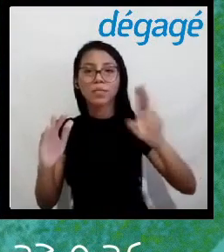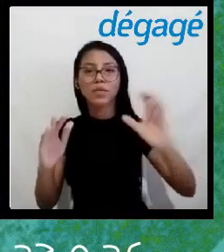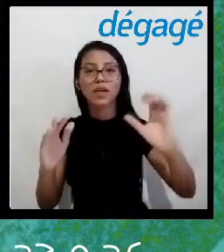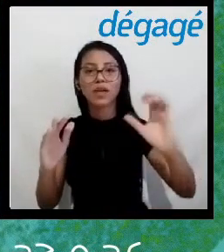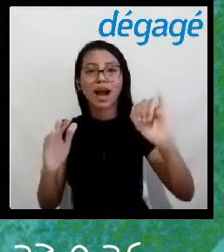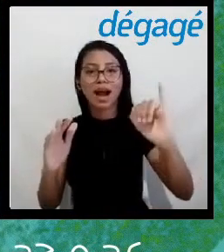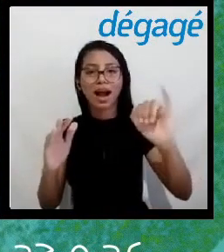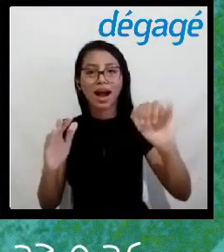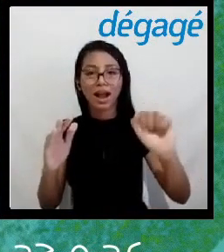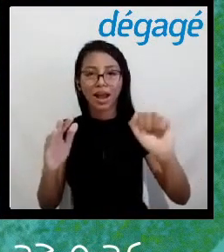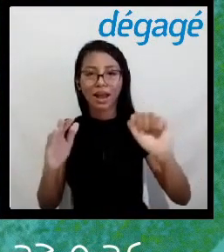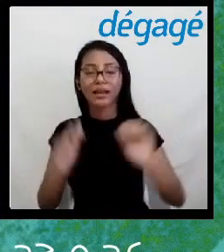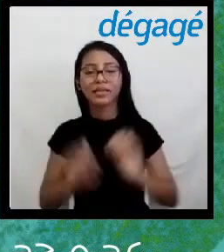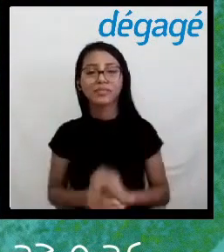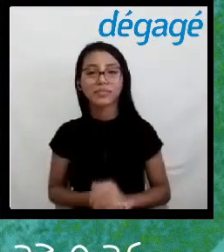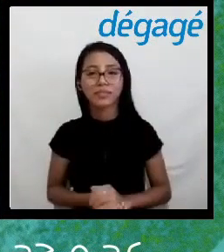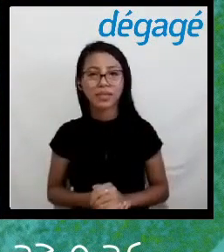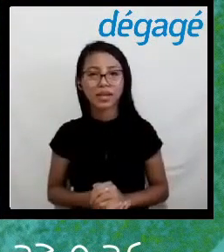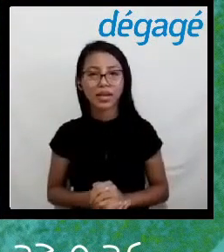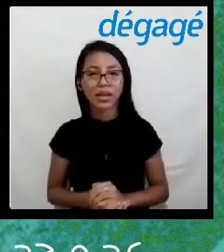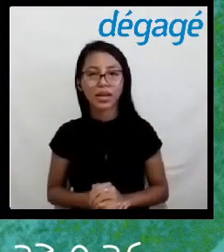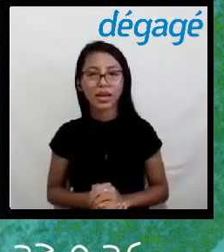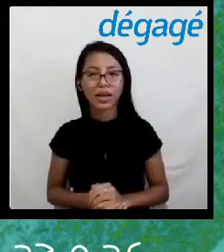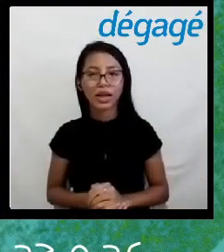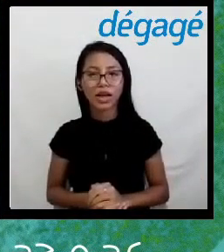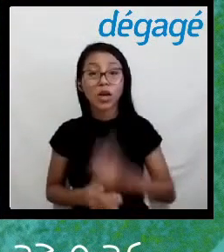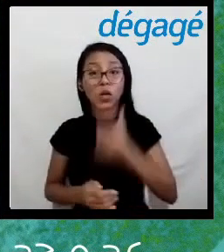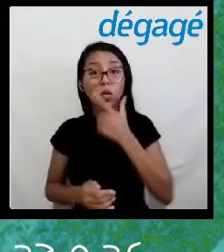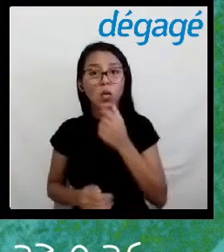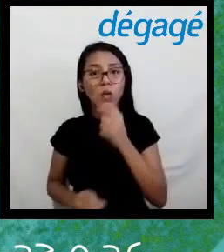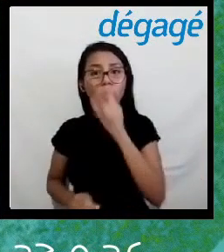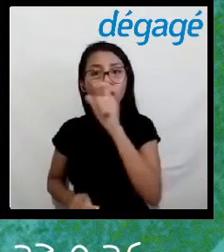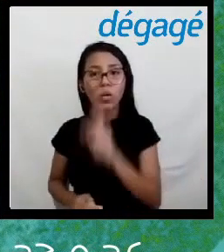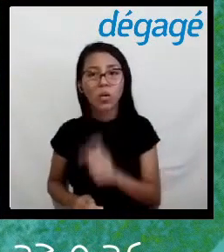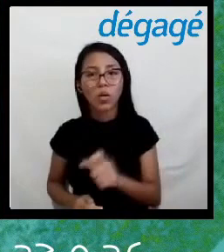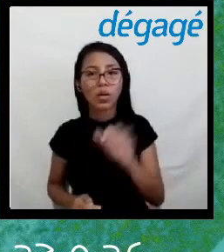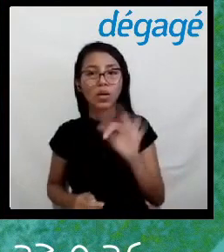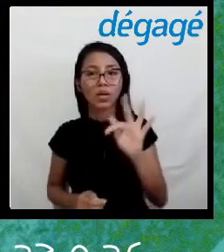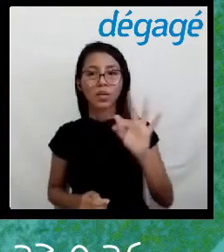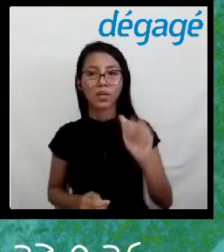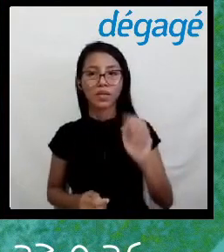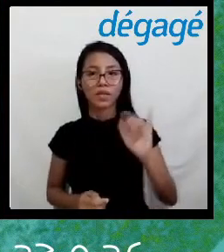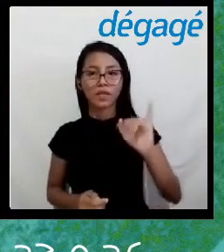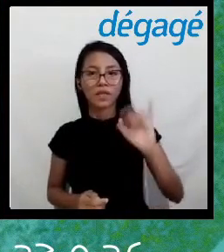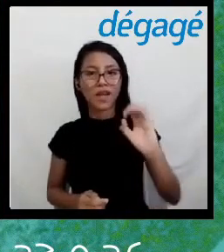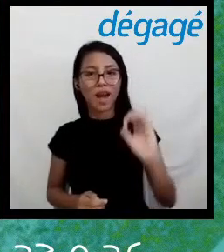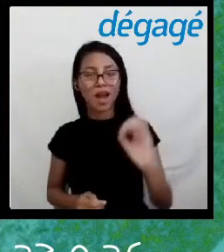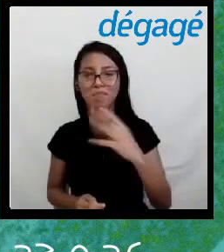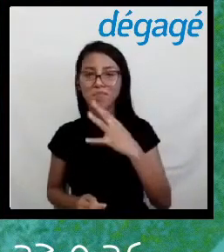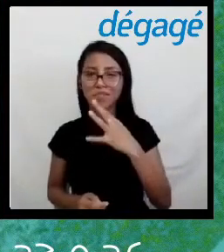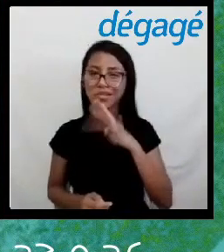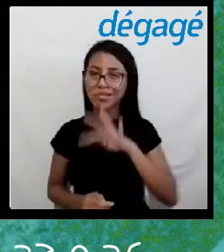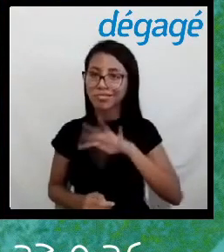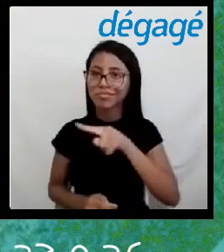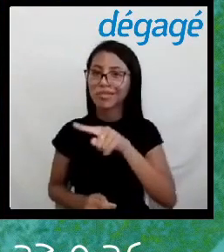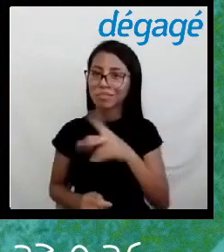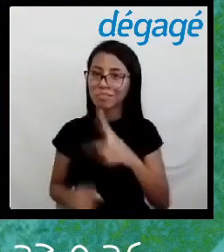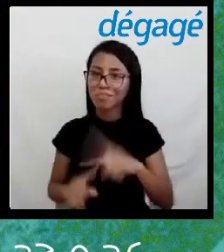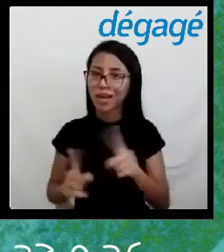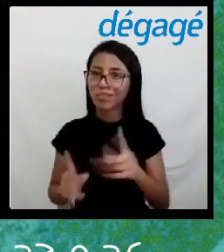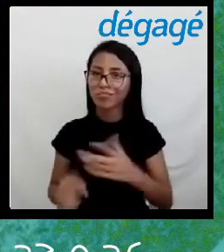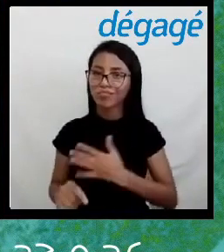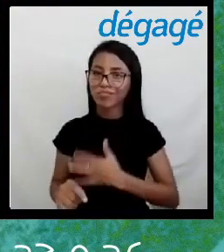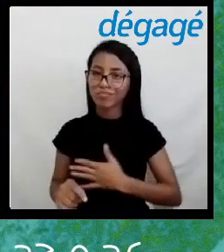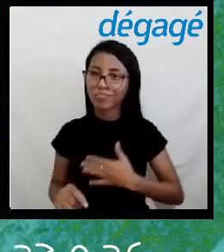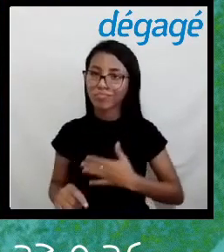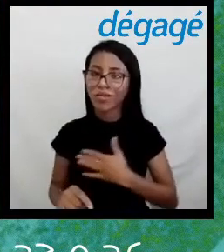Fábio, não conhecia também essa voz meio serena dele, e que nos obriga, né, a prestar atenção, e